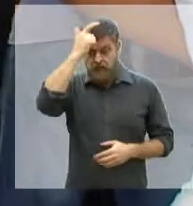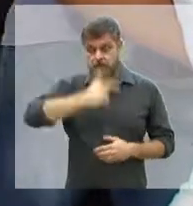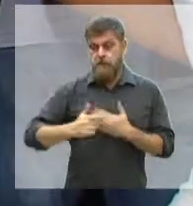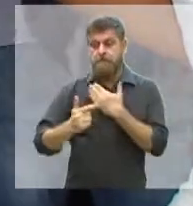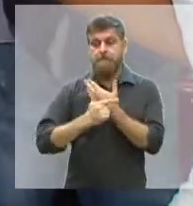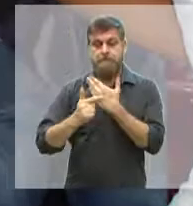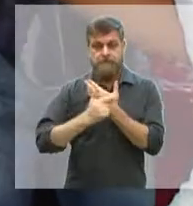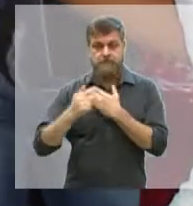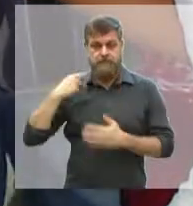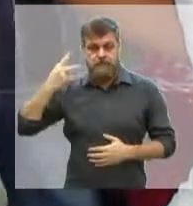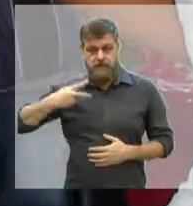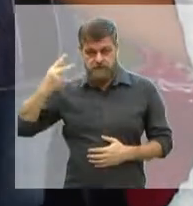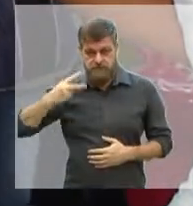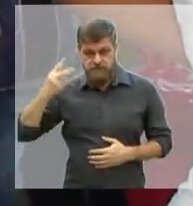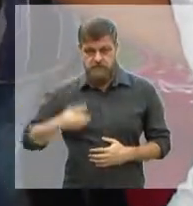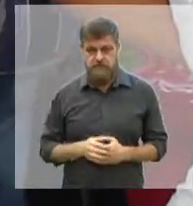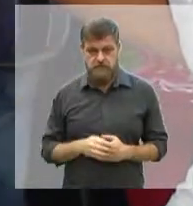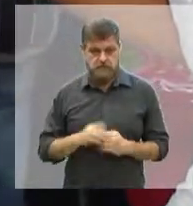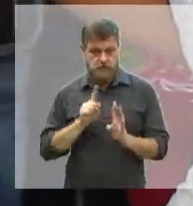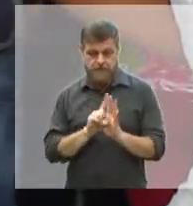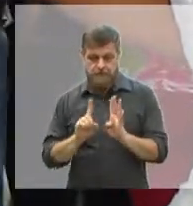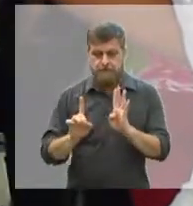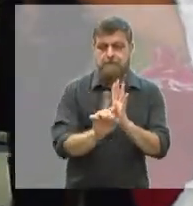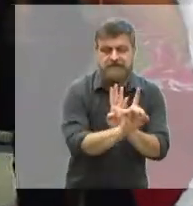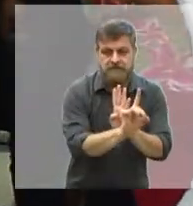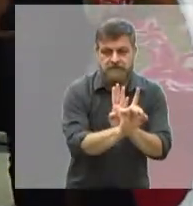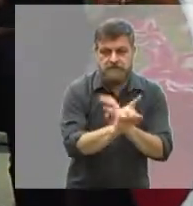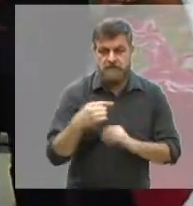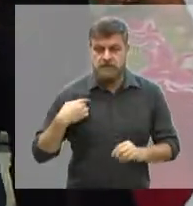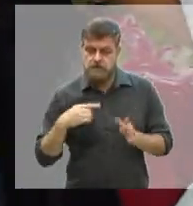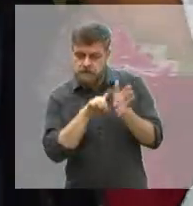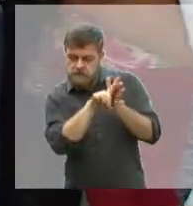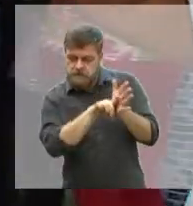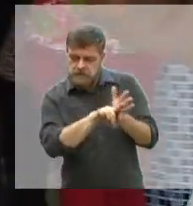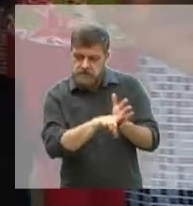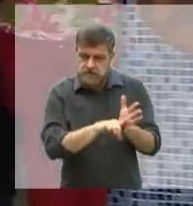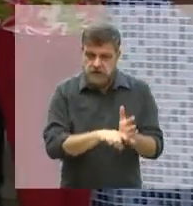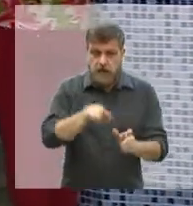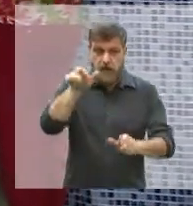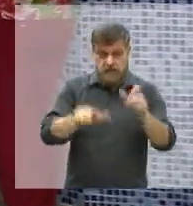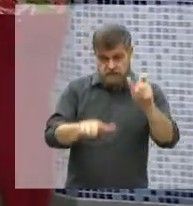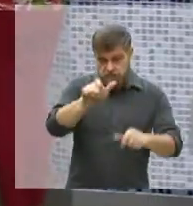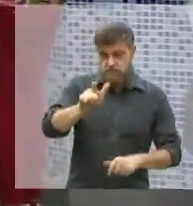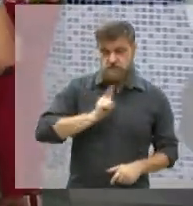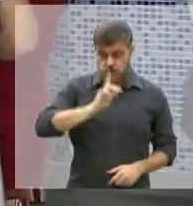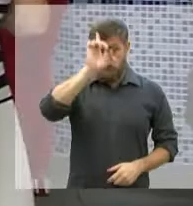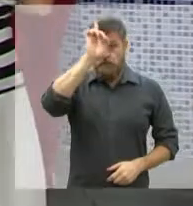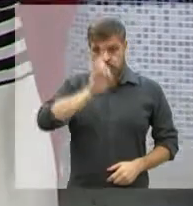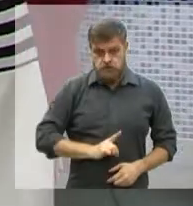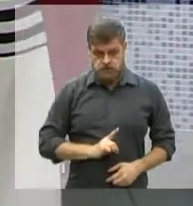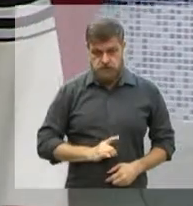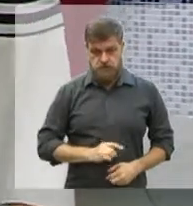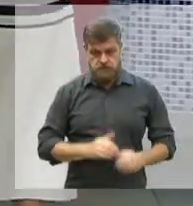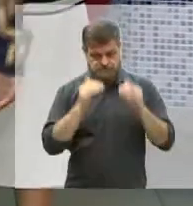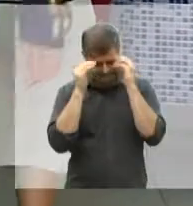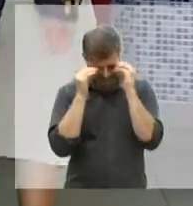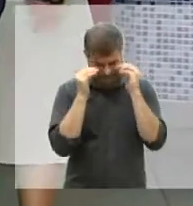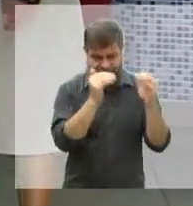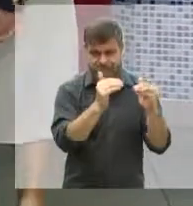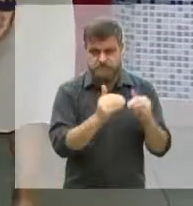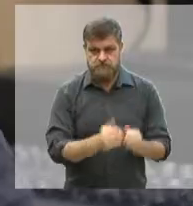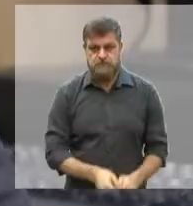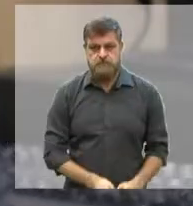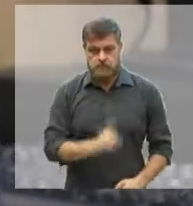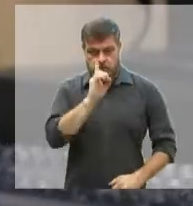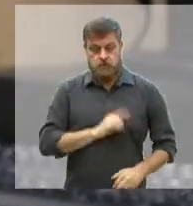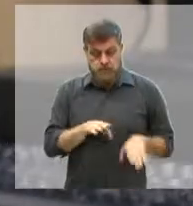é dar jeitinho para ninguém passar na frente na fila, mas sim averiguar se as pessoas estão tendo todos os seus direitos respeitados e garantidos, e